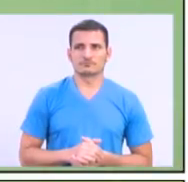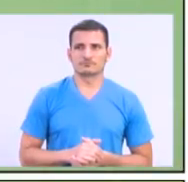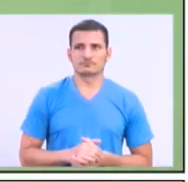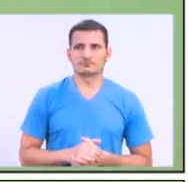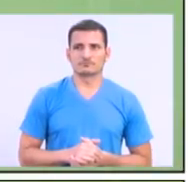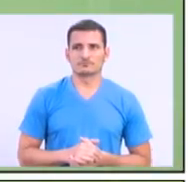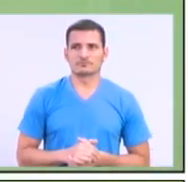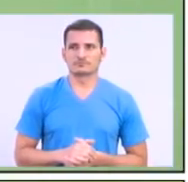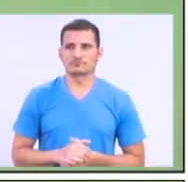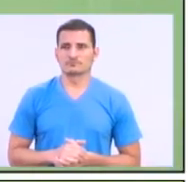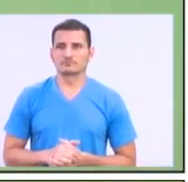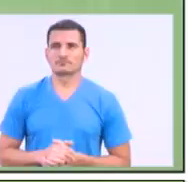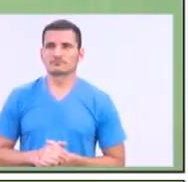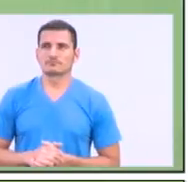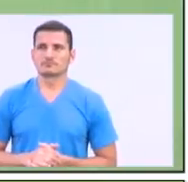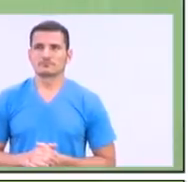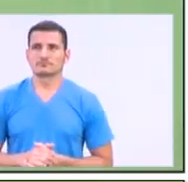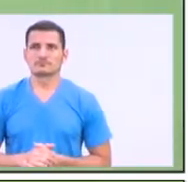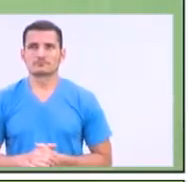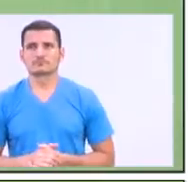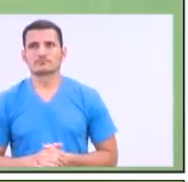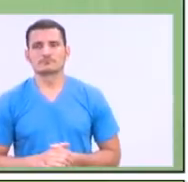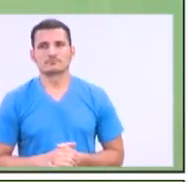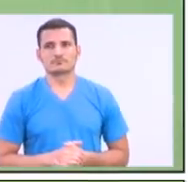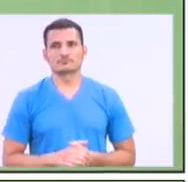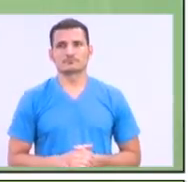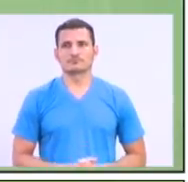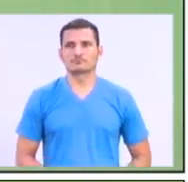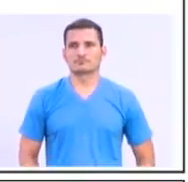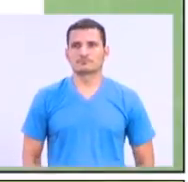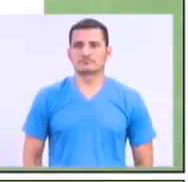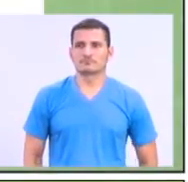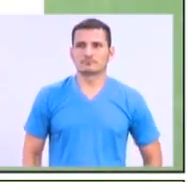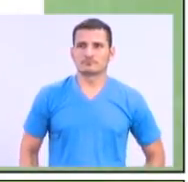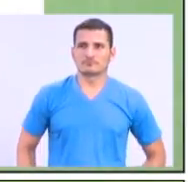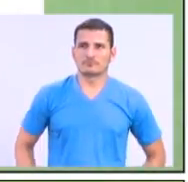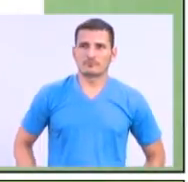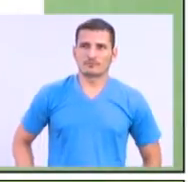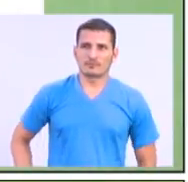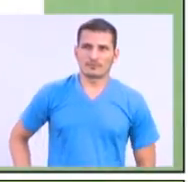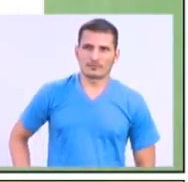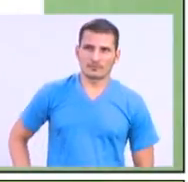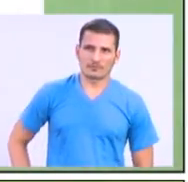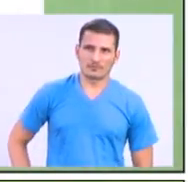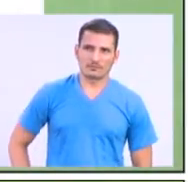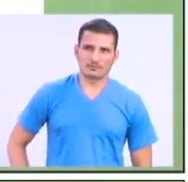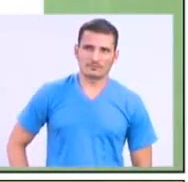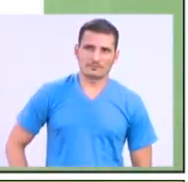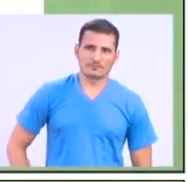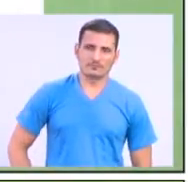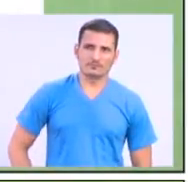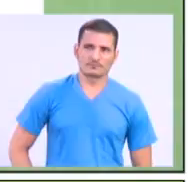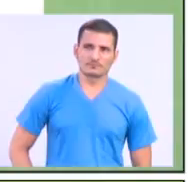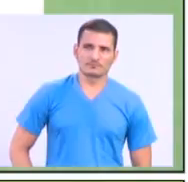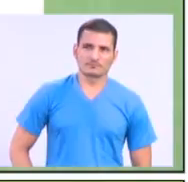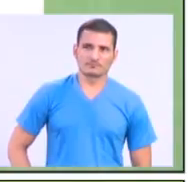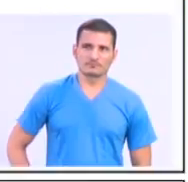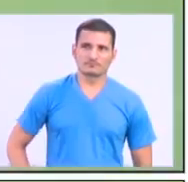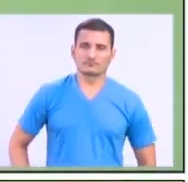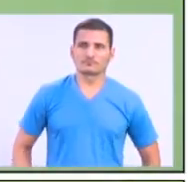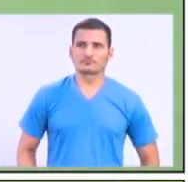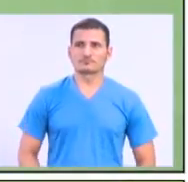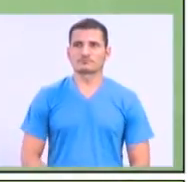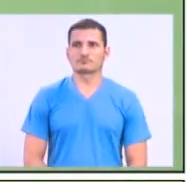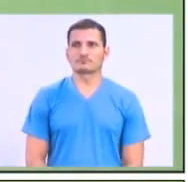quadrado recebe como parâmetro uma variável n. E aqui nós passamos essa variável. Ah, professor, mas aqui